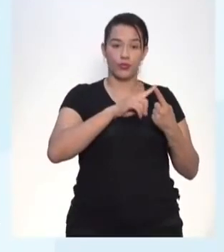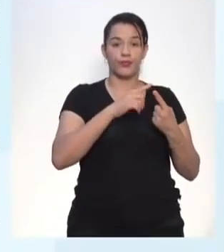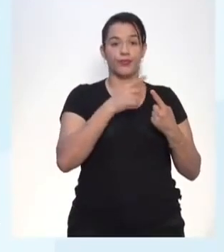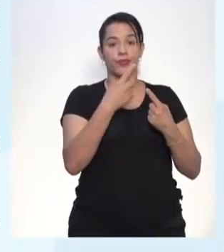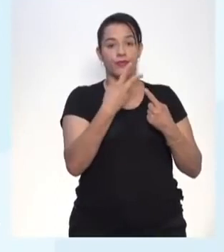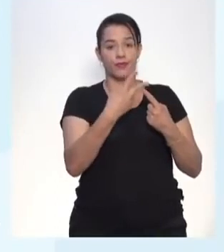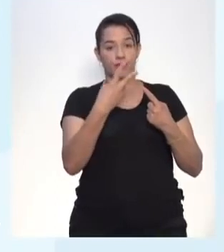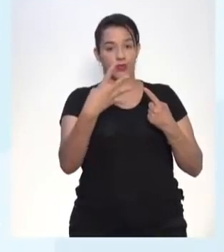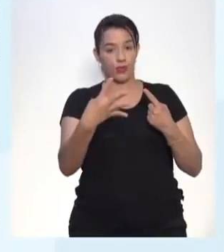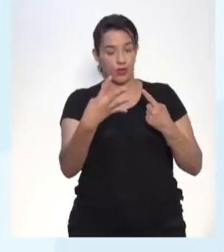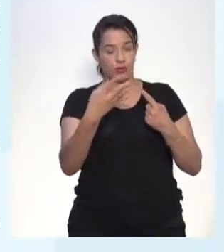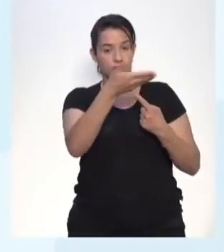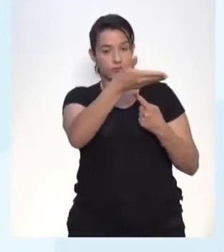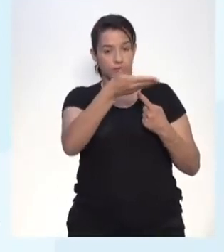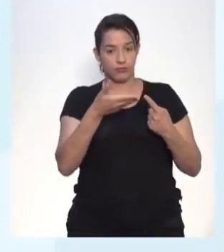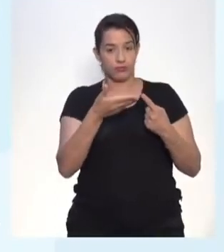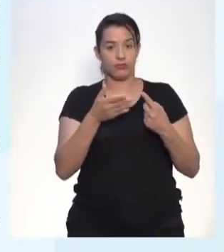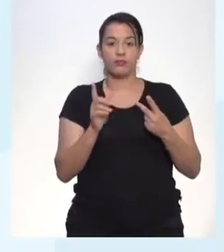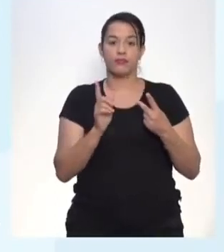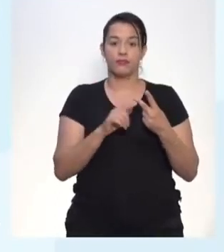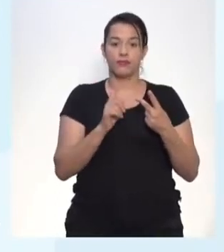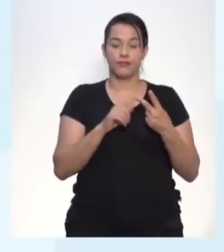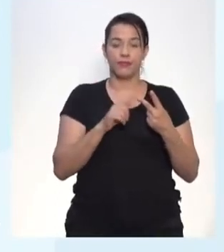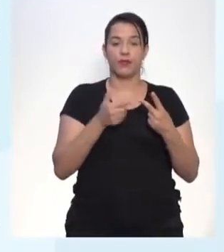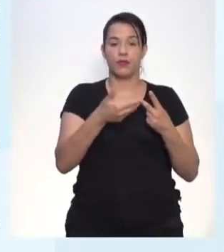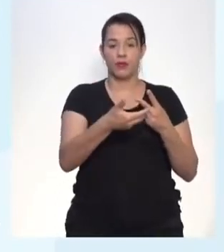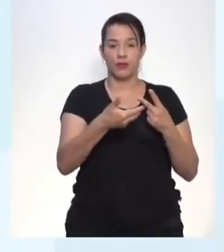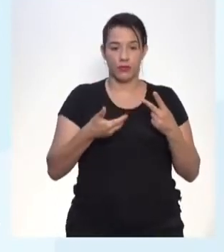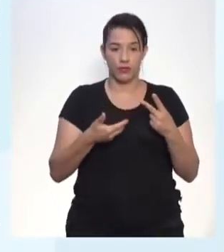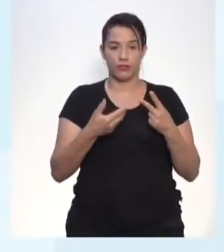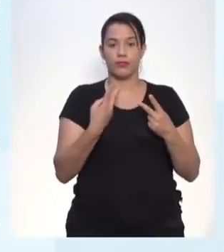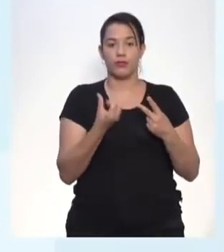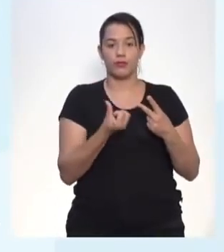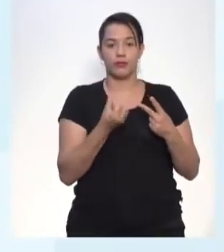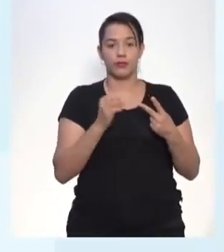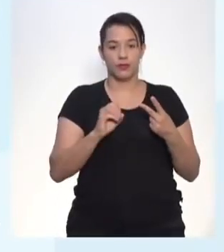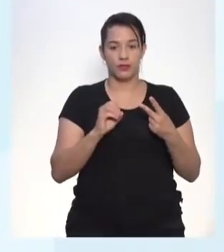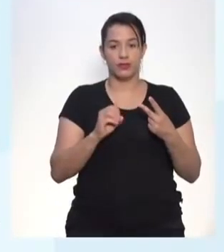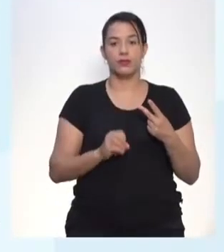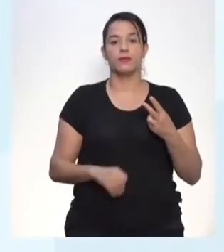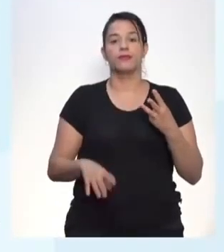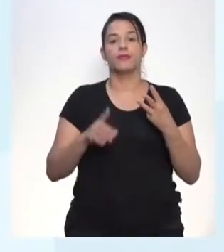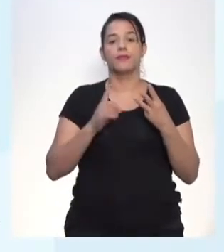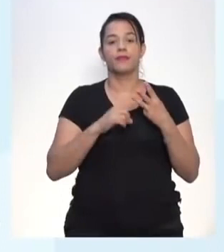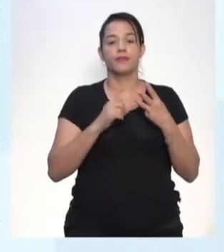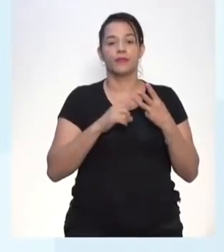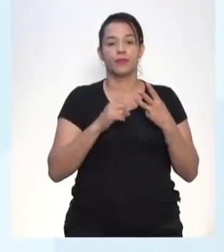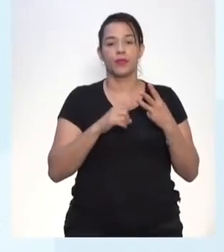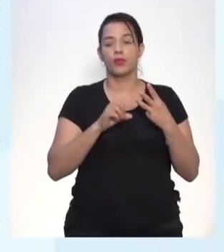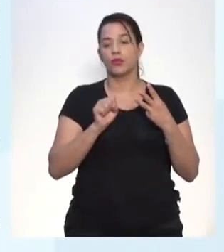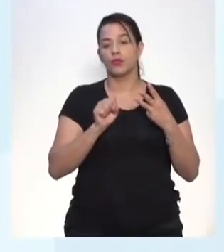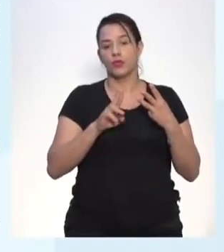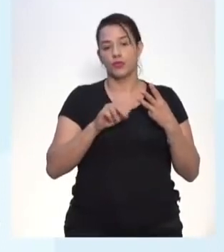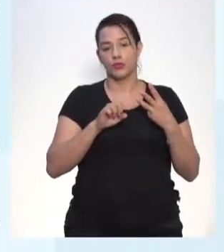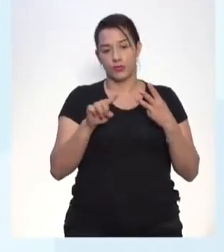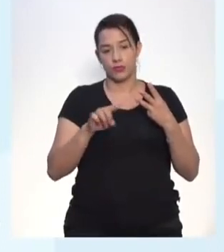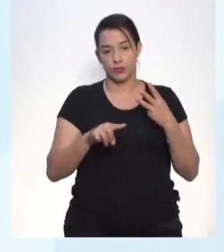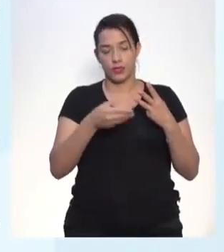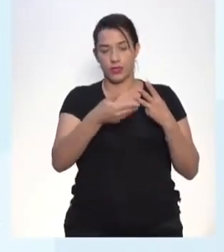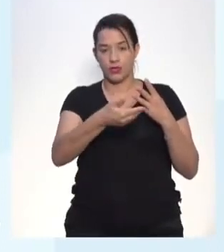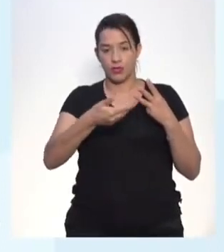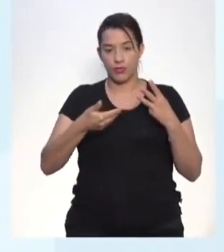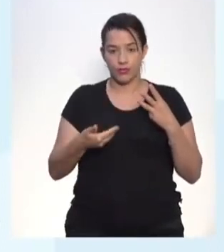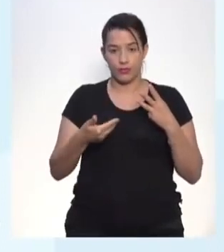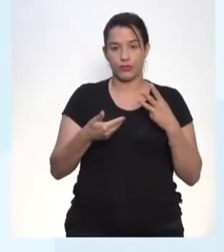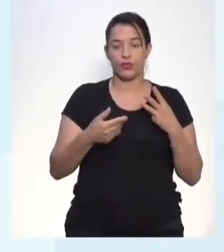convidados. A família Moreira vai com 60 convidados. E a família Souza, que é a mais